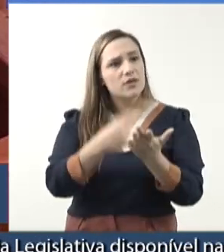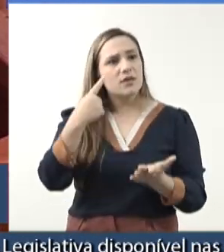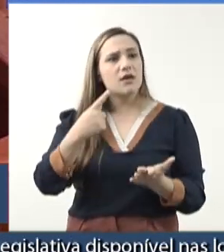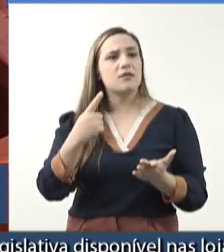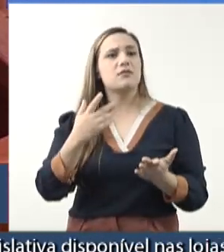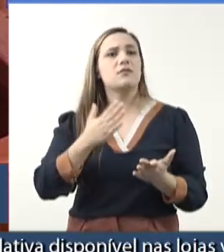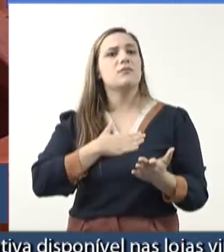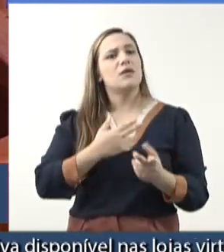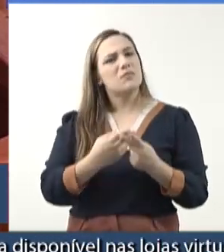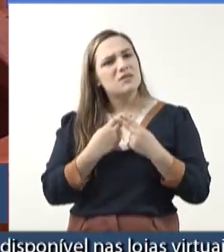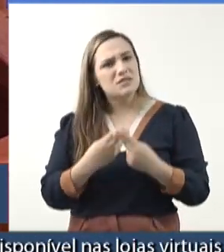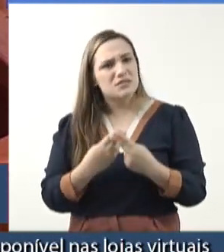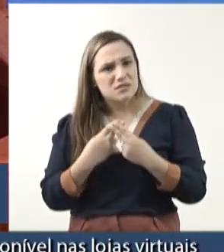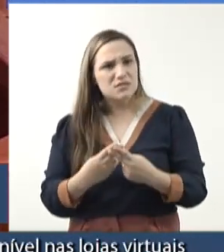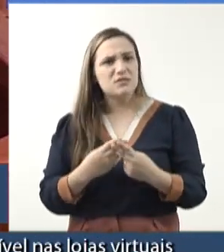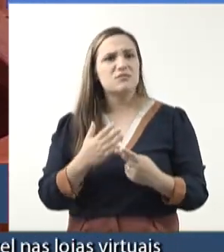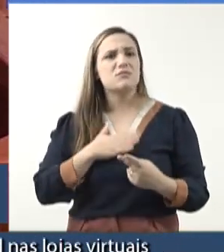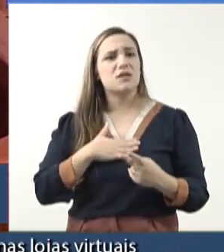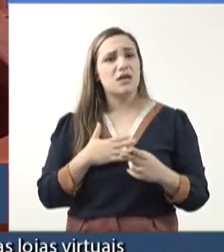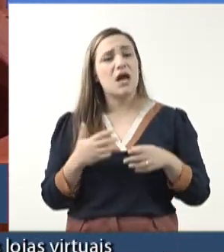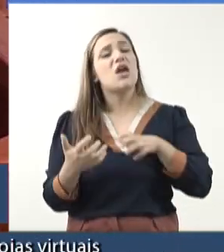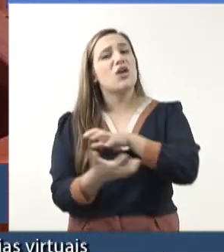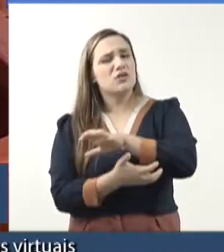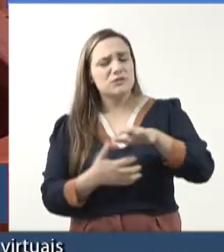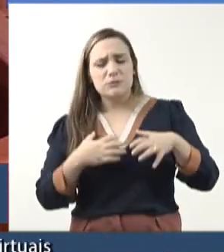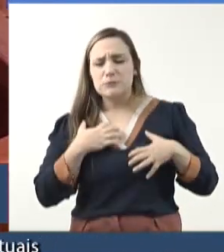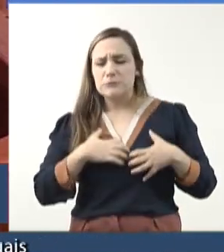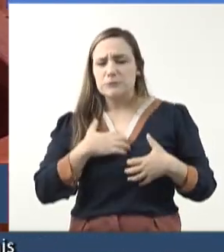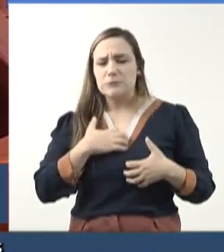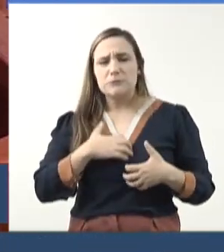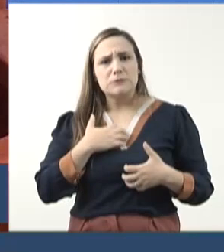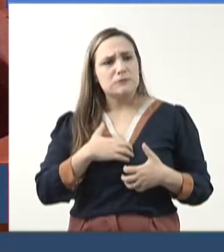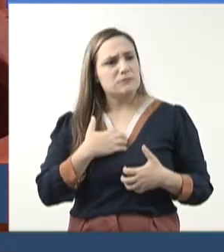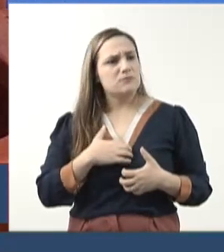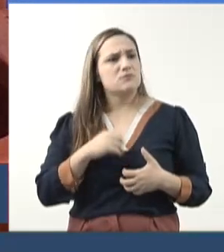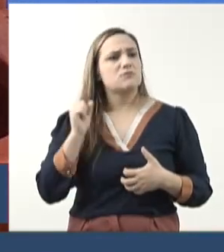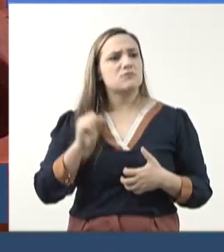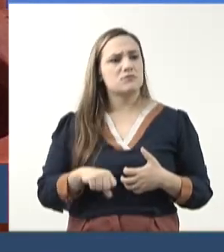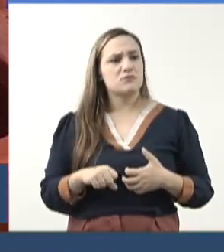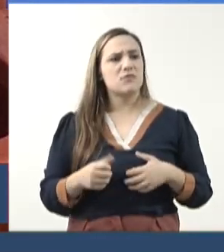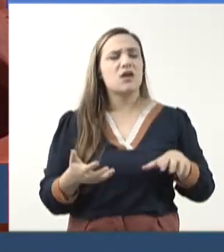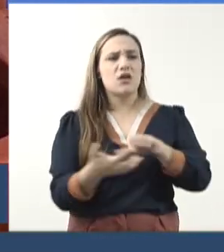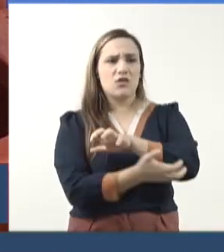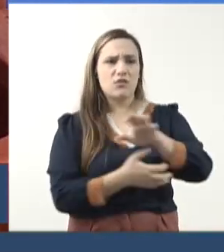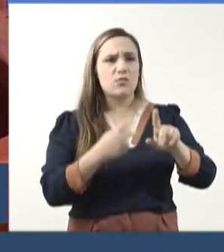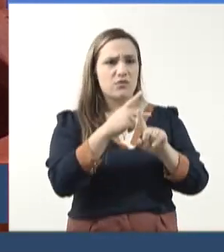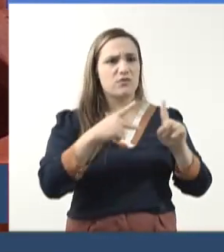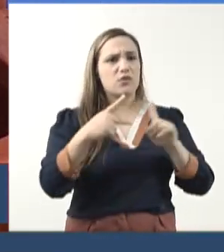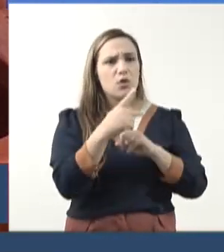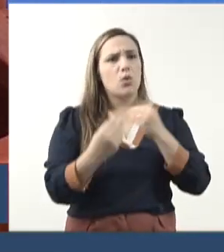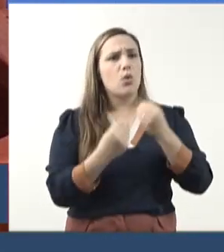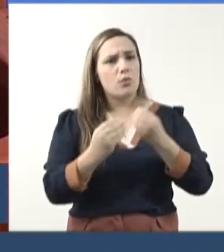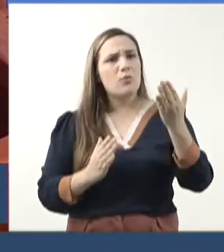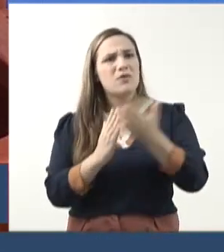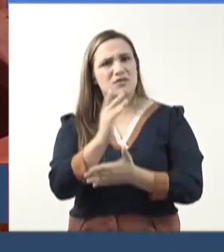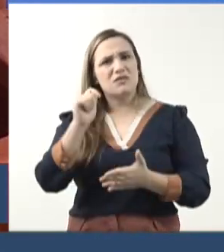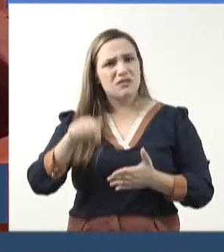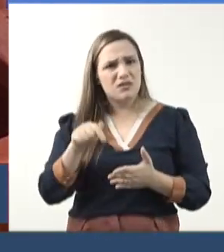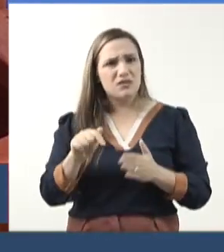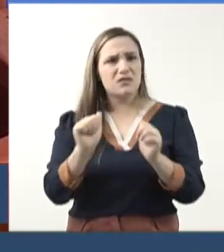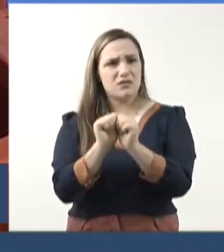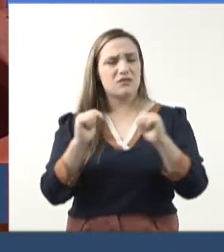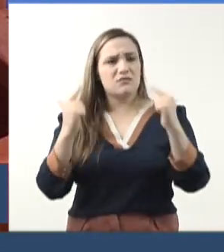minha compreensão, a minha revolta com a reforma da Previdência da forma como foi aprovada aqui na